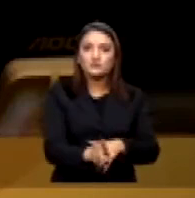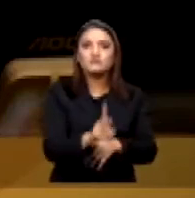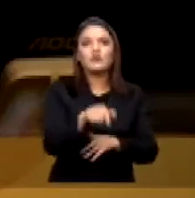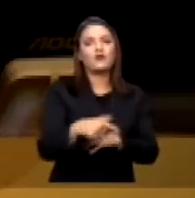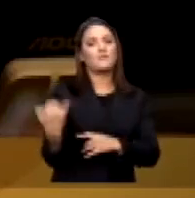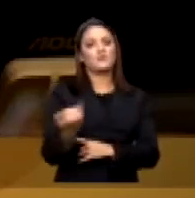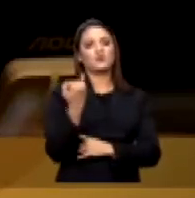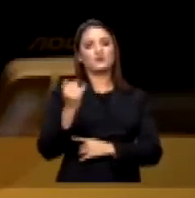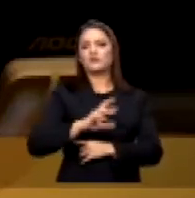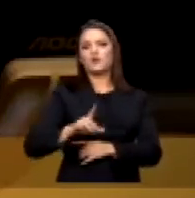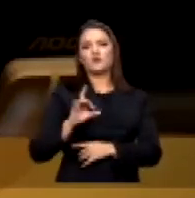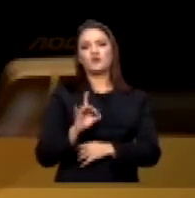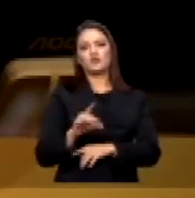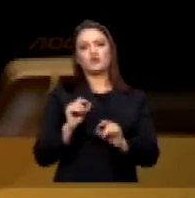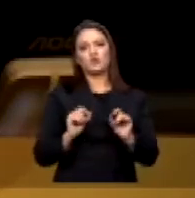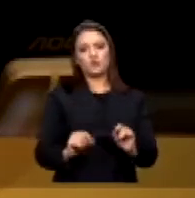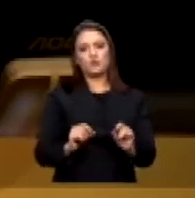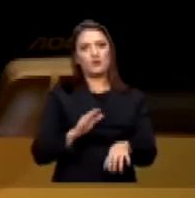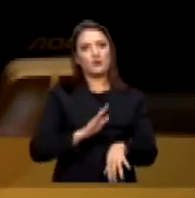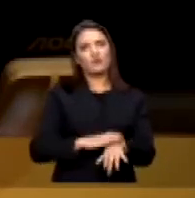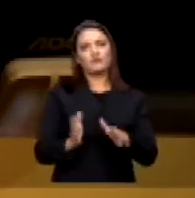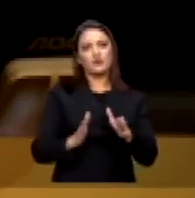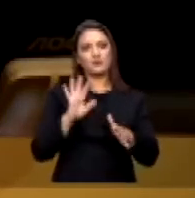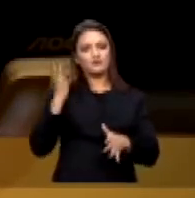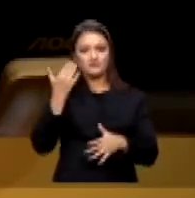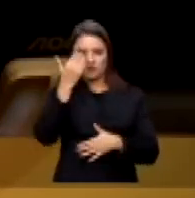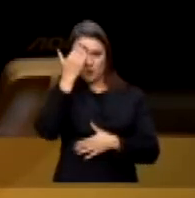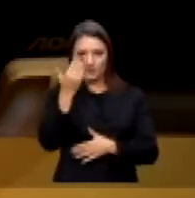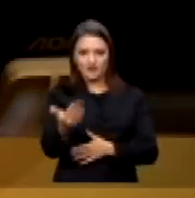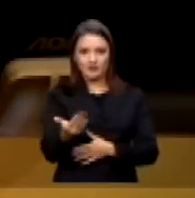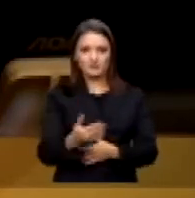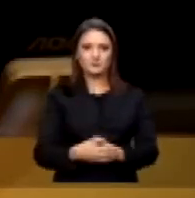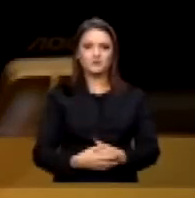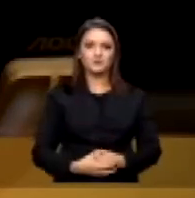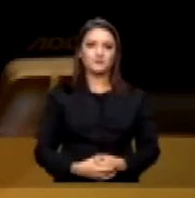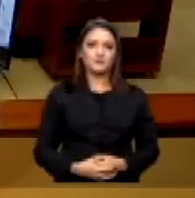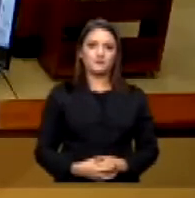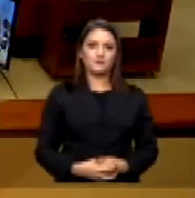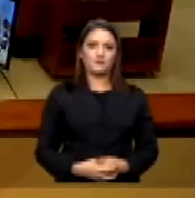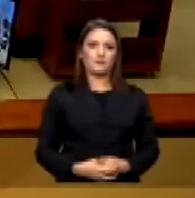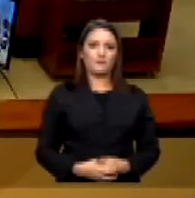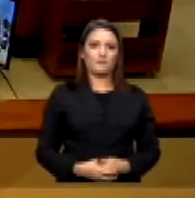preponderante, e não apenas um mero fator temporal. Muitíssimo obrigado, senhor presidente.